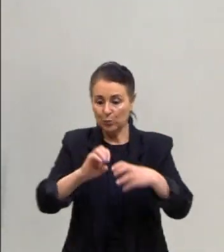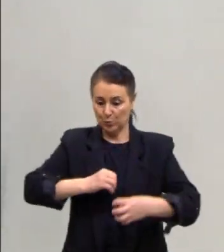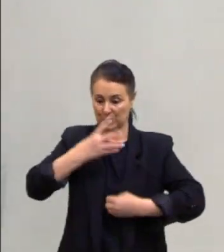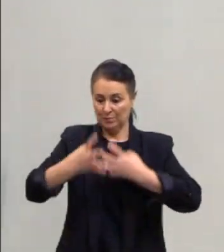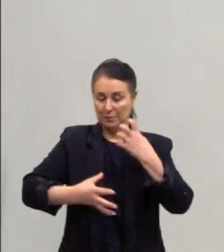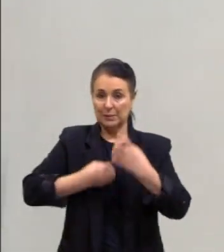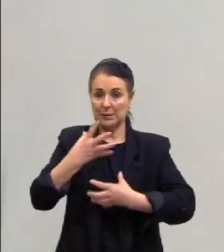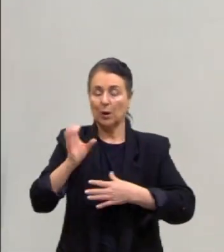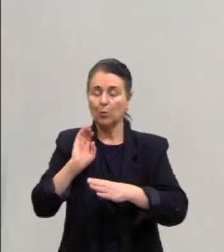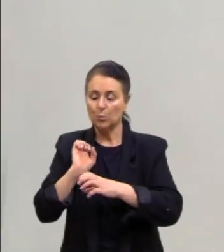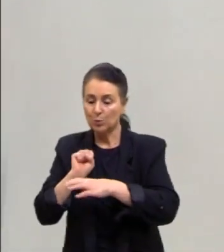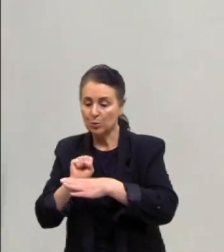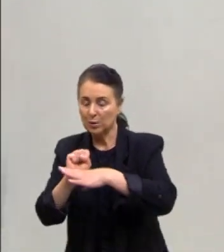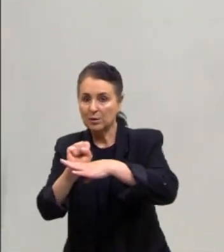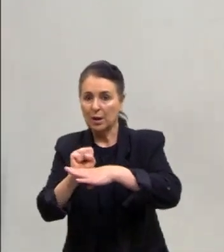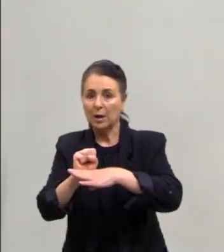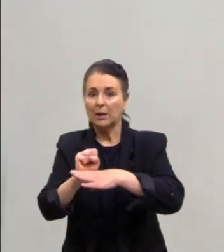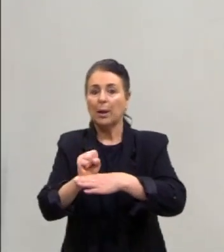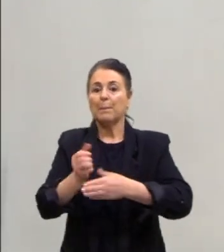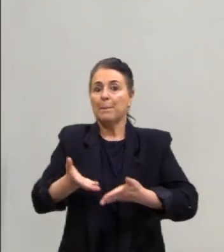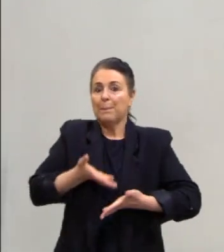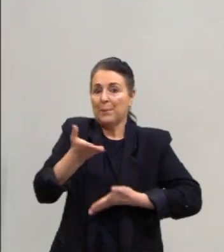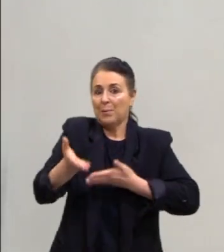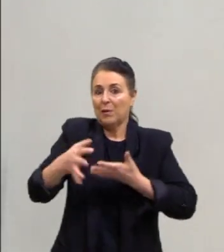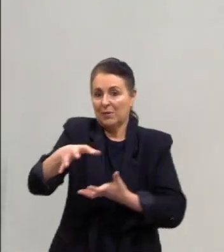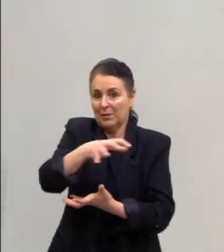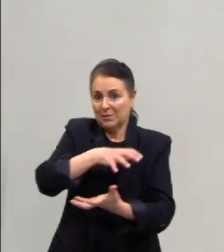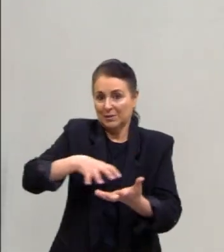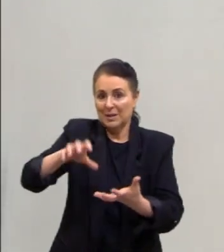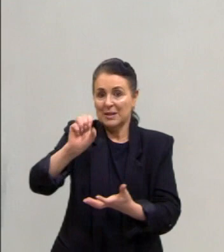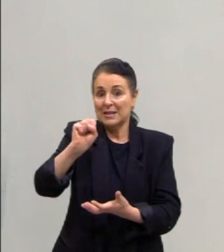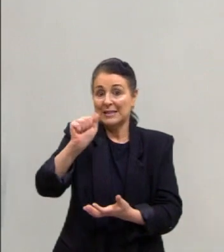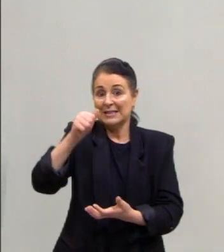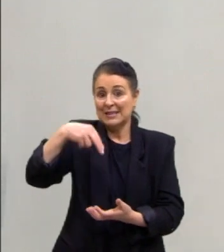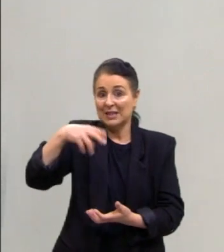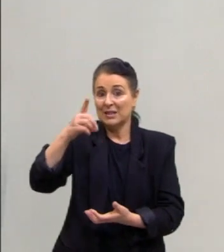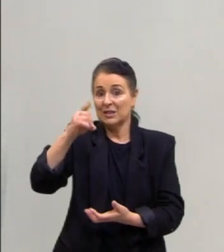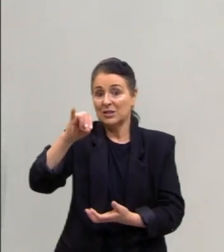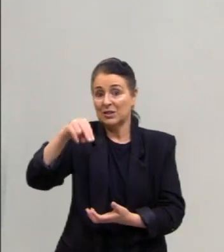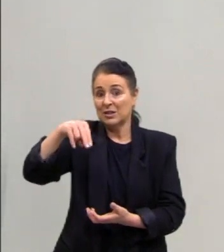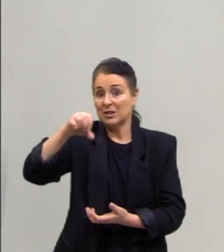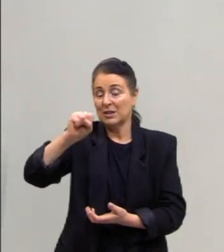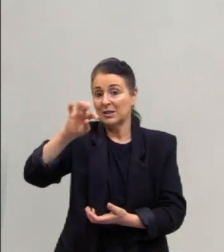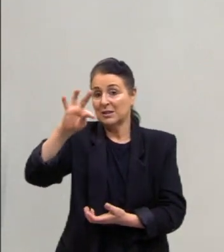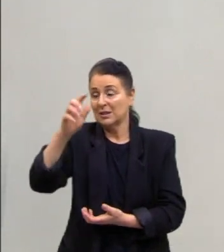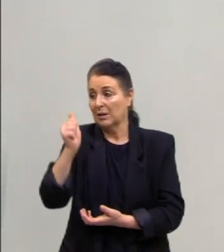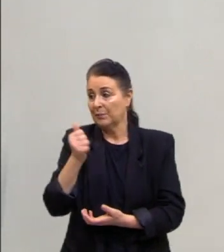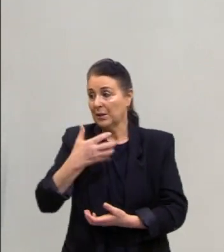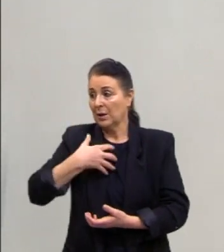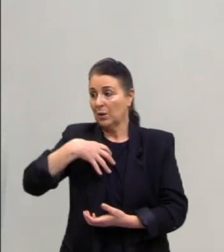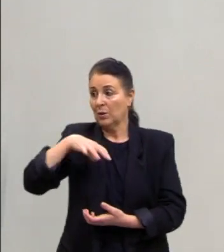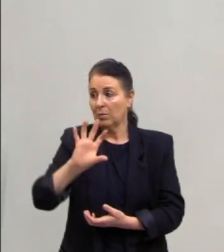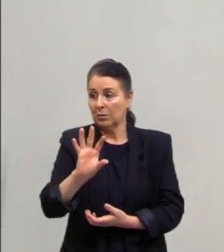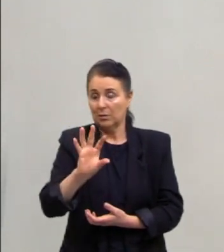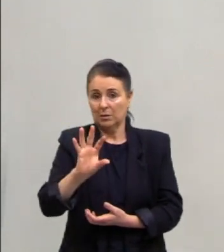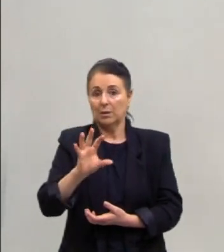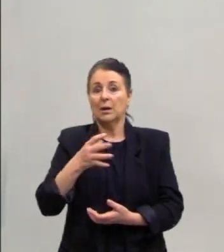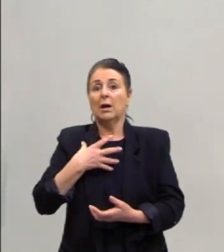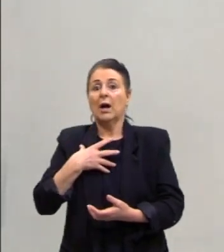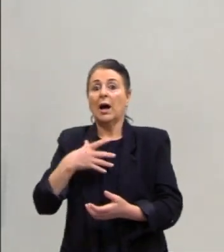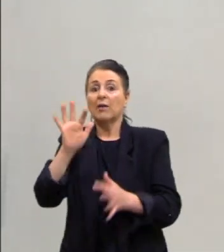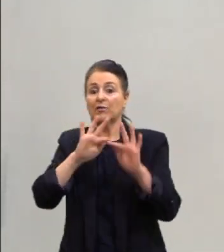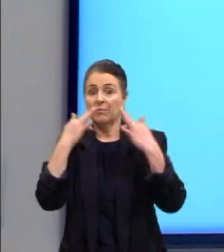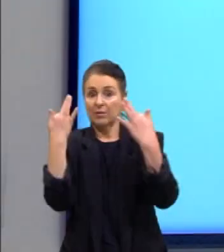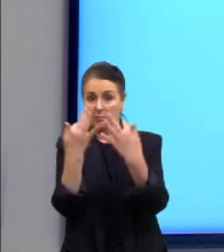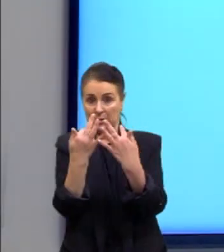socialista vai promover a revolução sandinista exatamente contra a família do ditador que ajudou